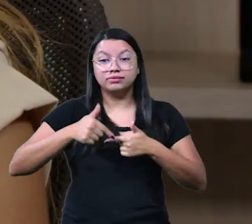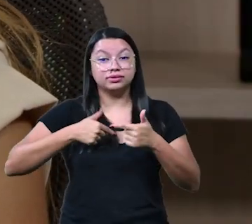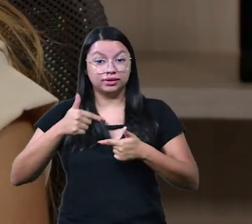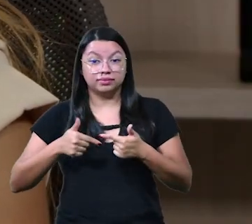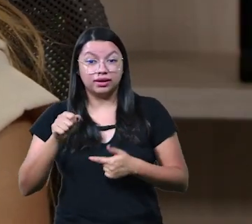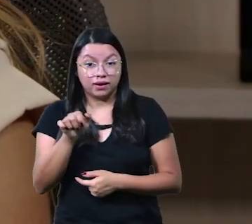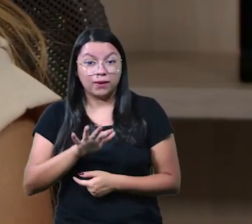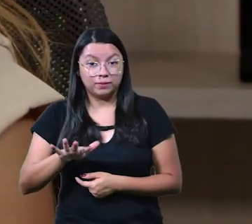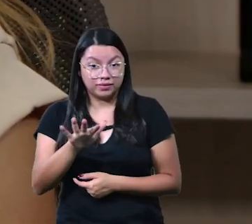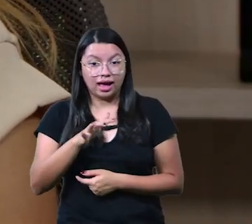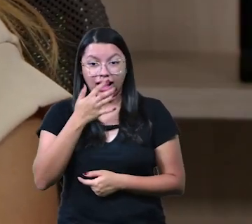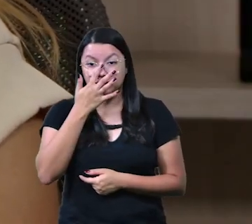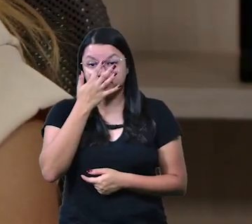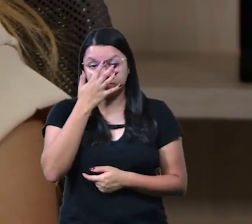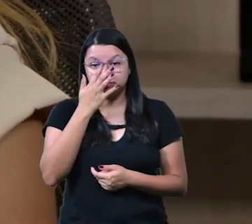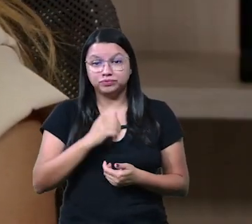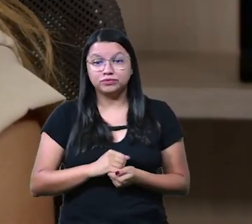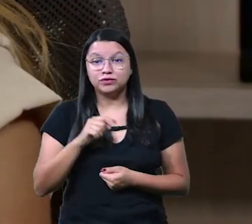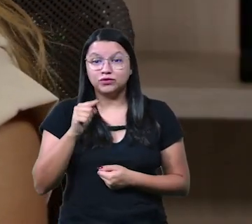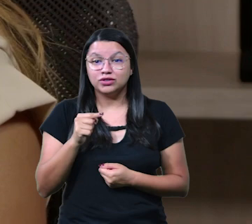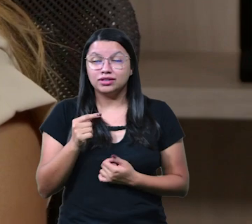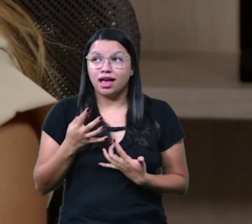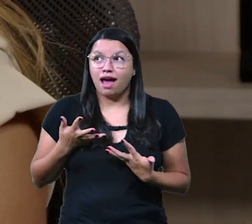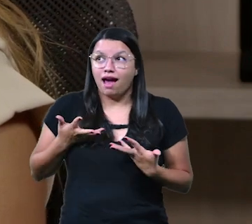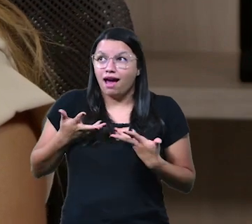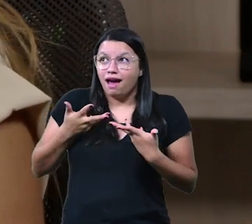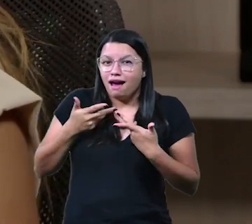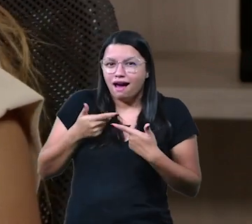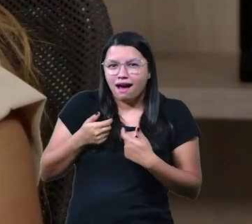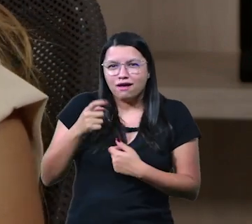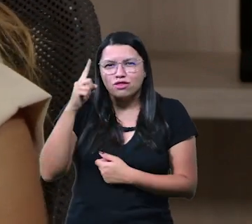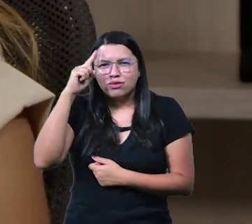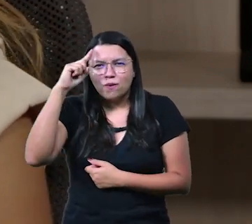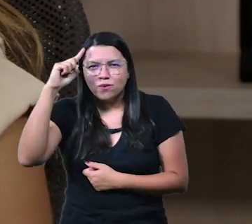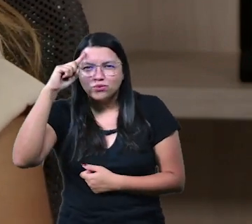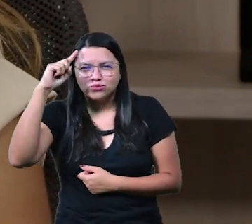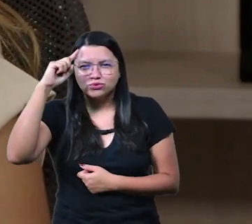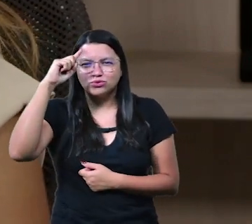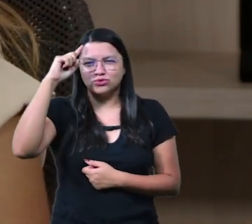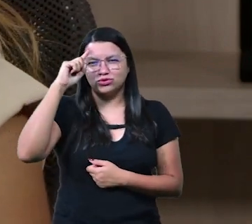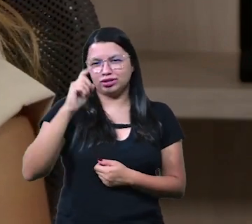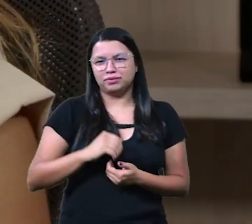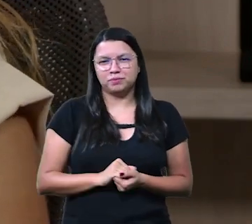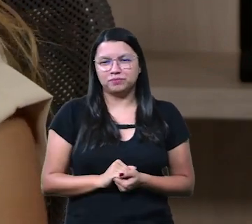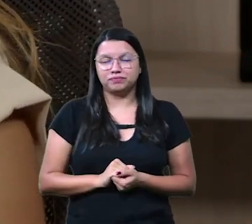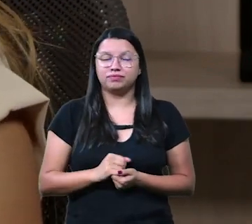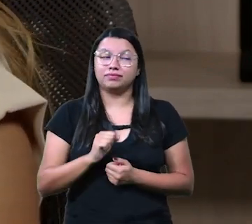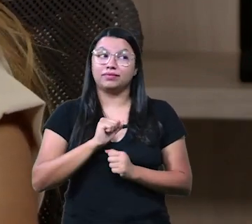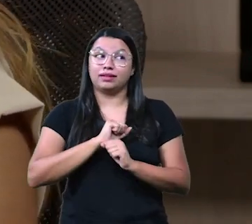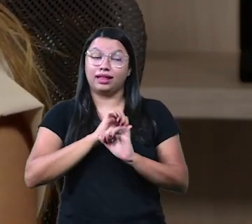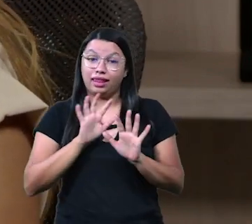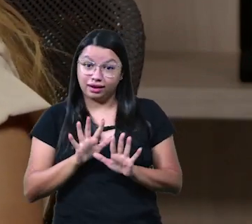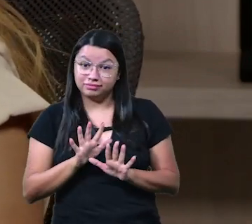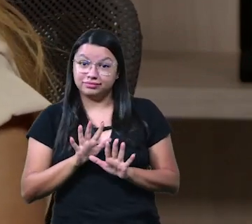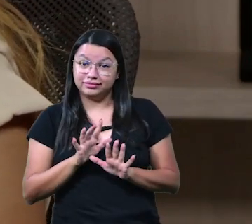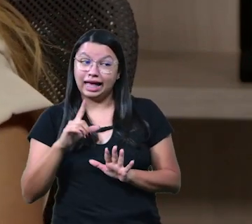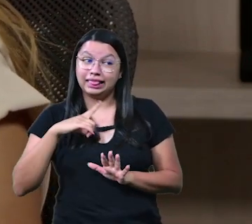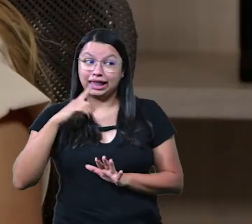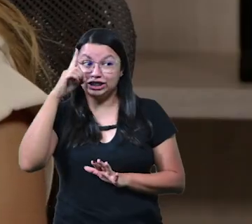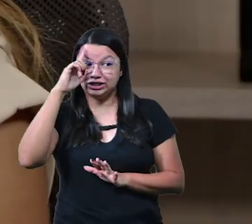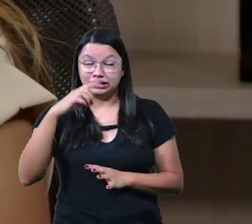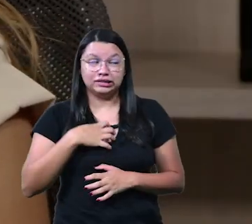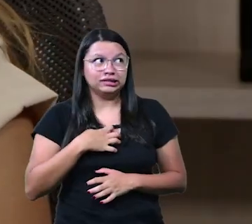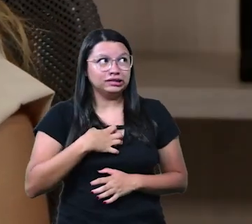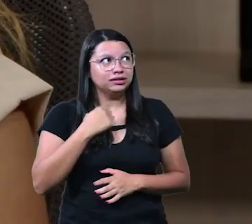uma área que você se encanta todos os dias. Pelo menos, claro que tem dias que a gente sai bem estressado, mas você se encanta todos